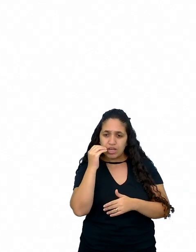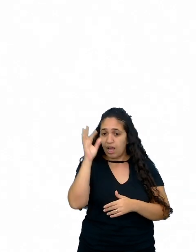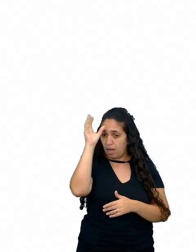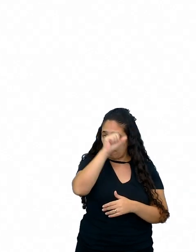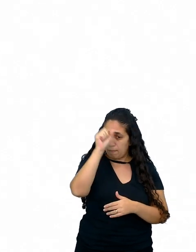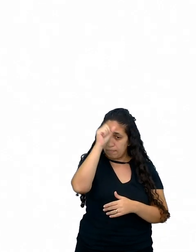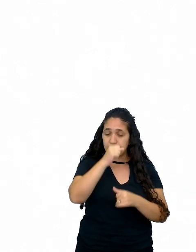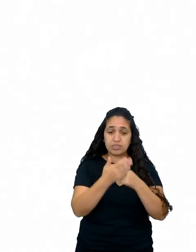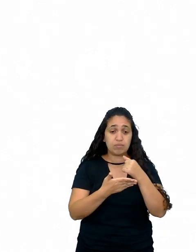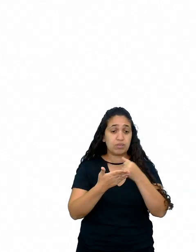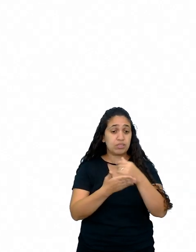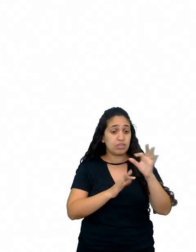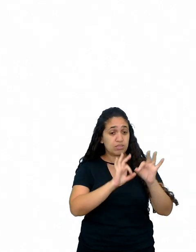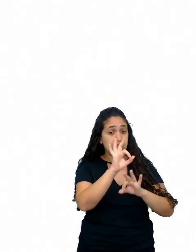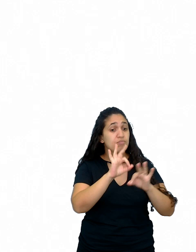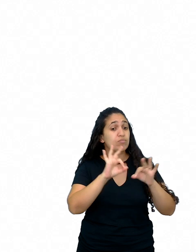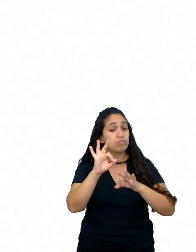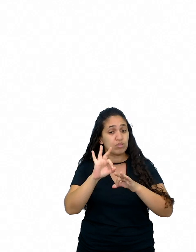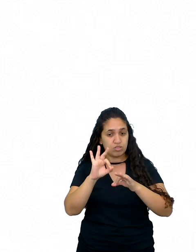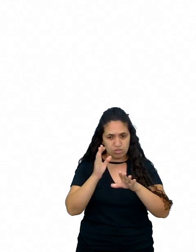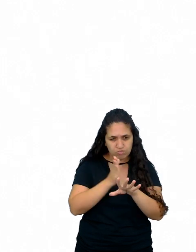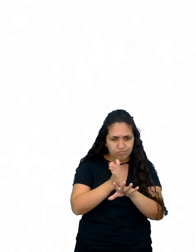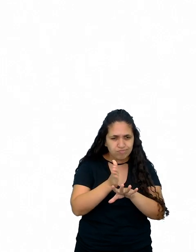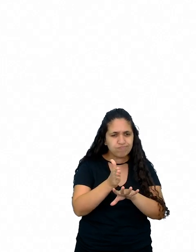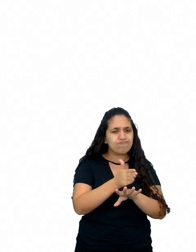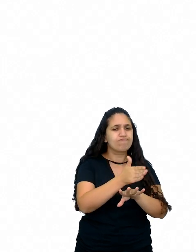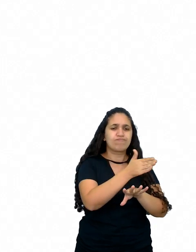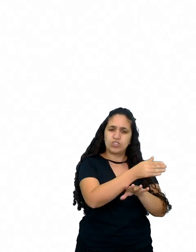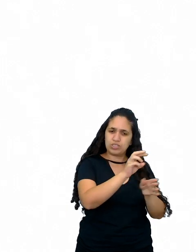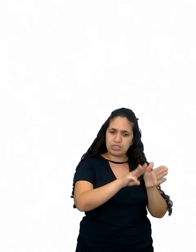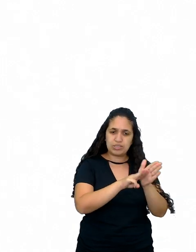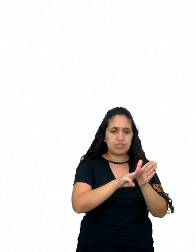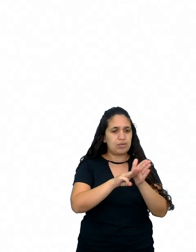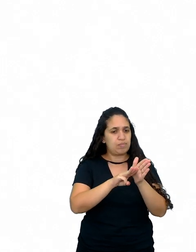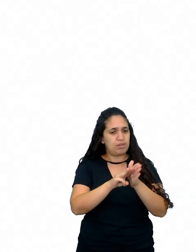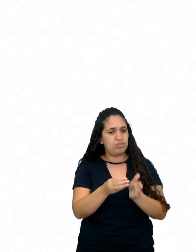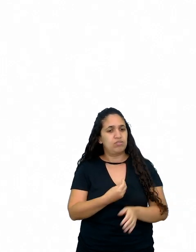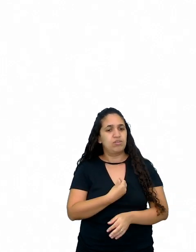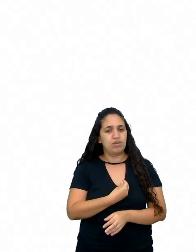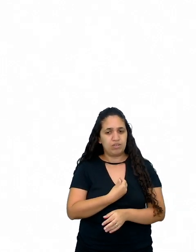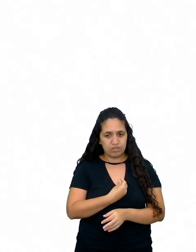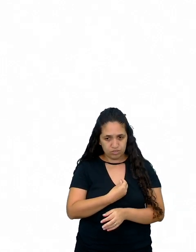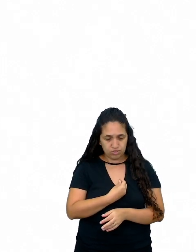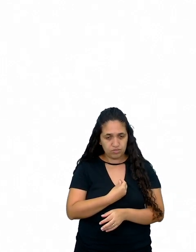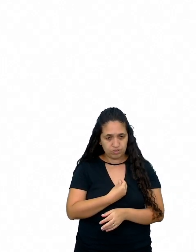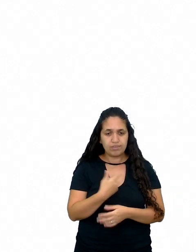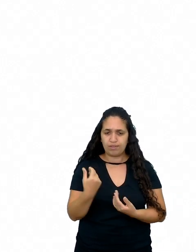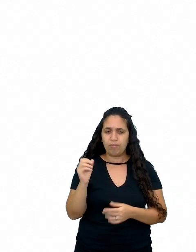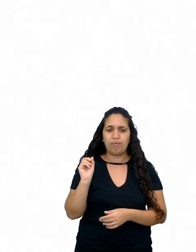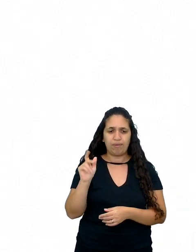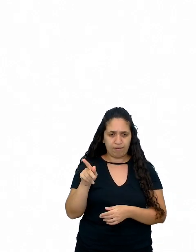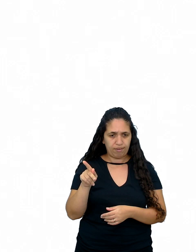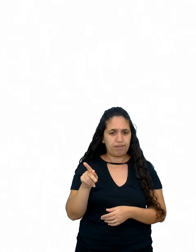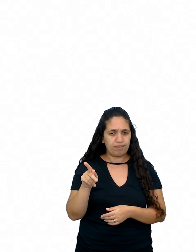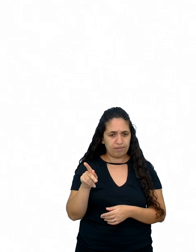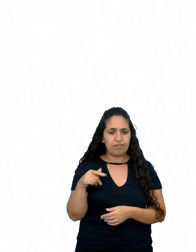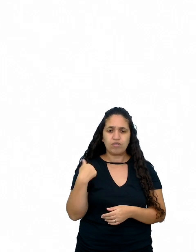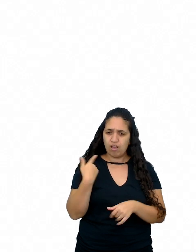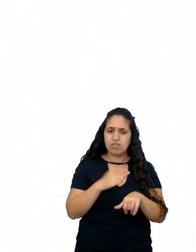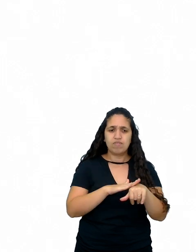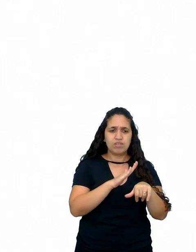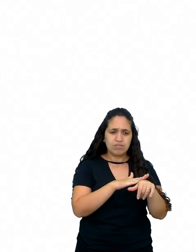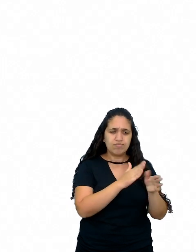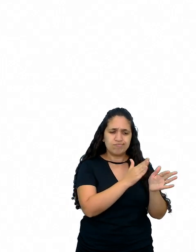em projetos, que é uma modalidade das metodologias ativas. Então, ok, fizemos a